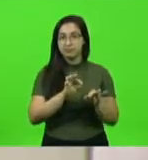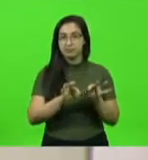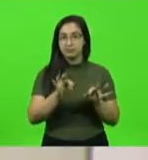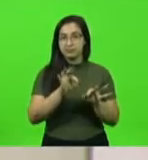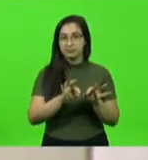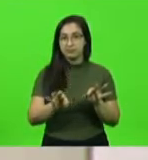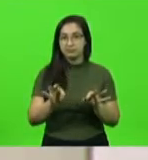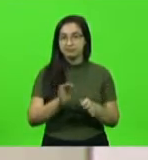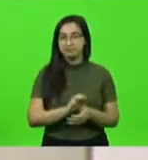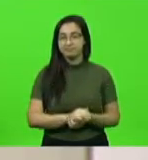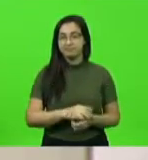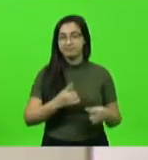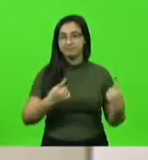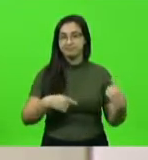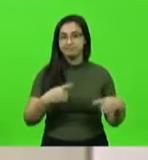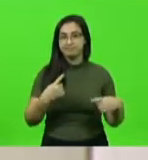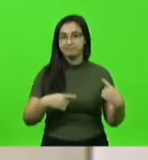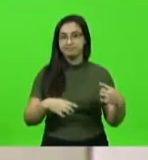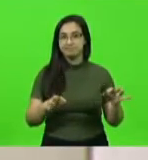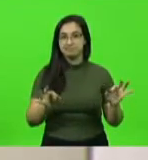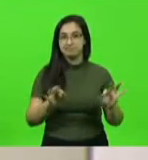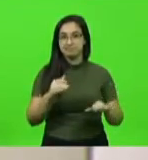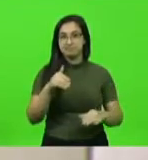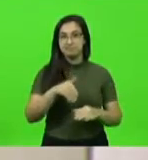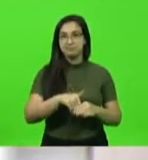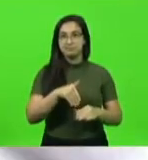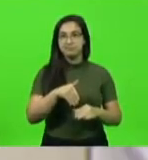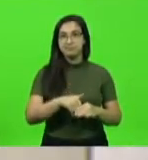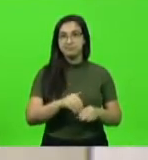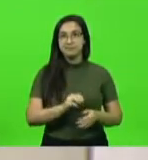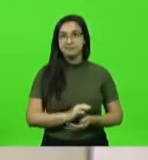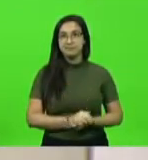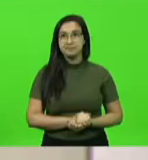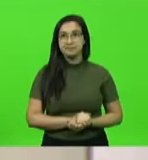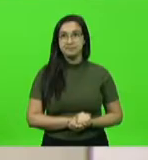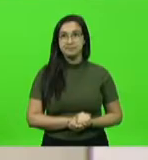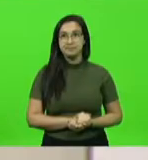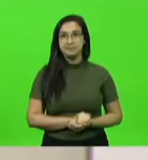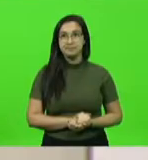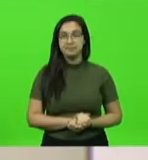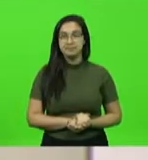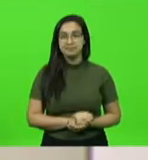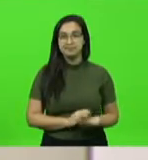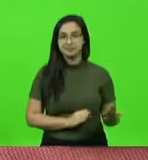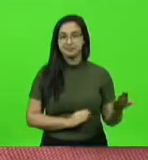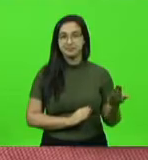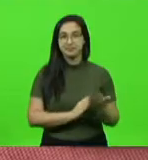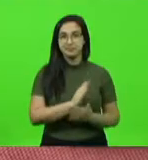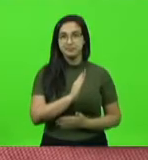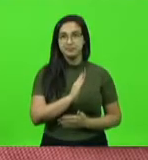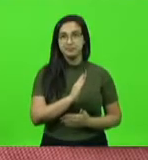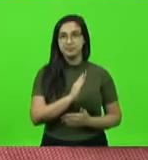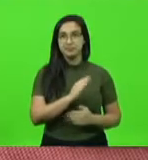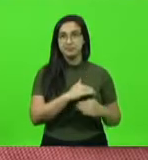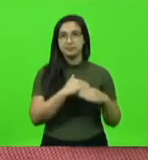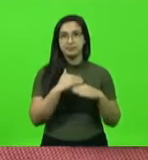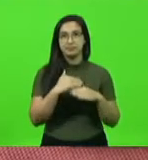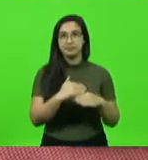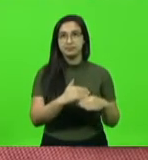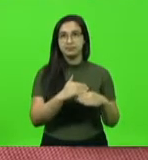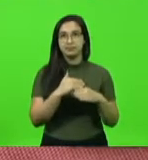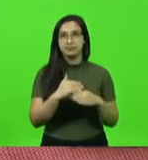discussão. Não havendo quem queira discutir, em votação. Deputados que aprovam, permaneçam como se encontra. Aprovado